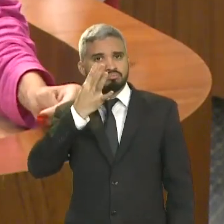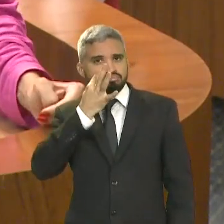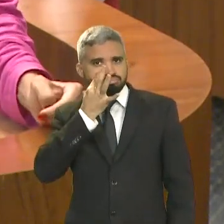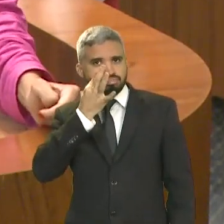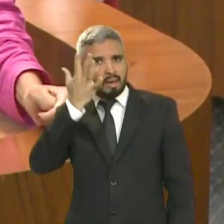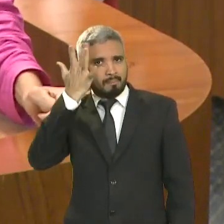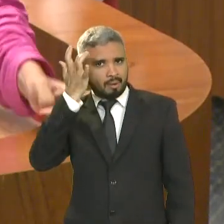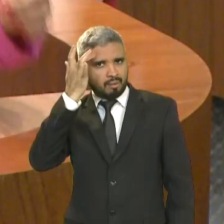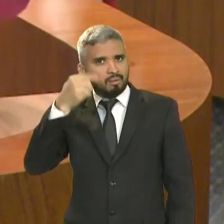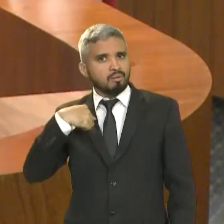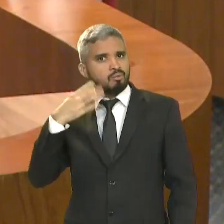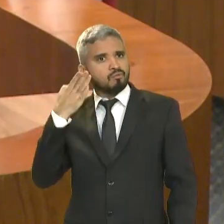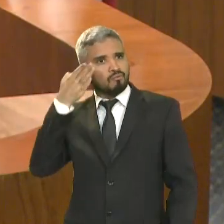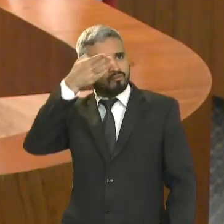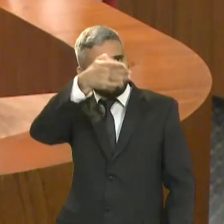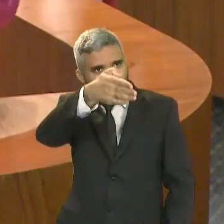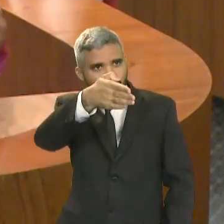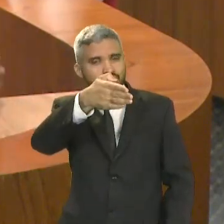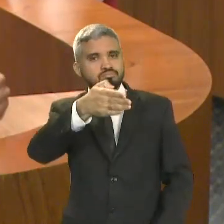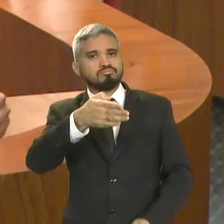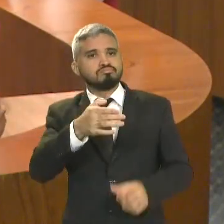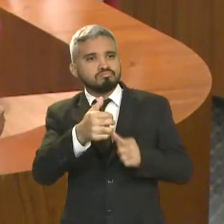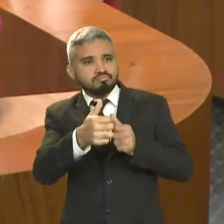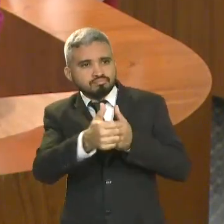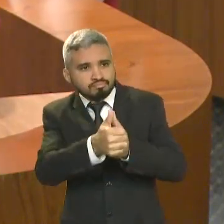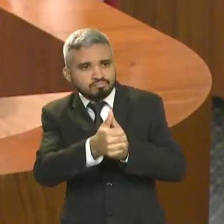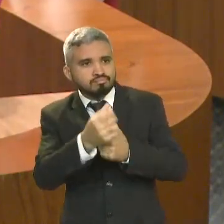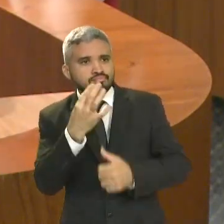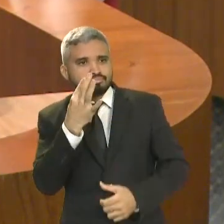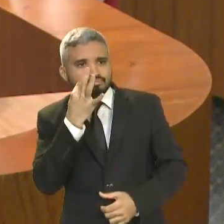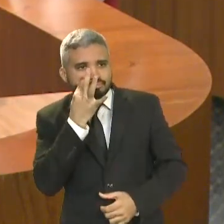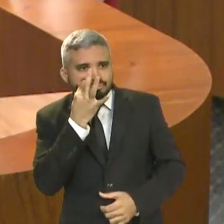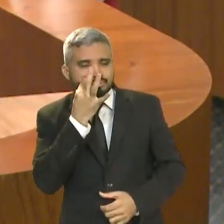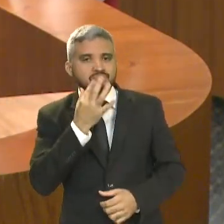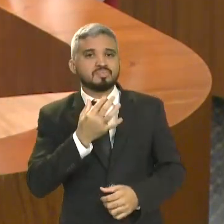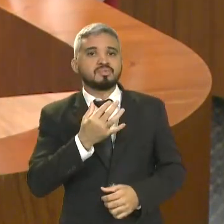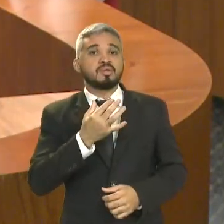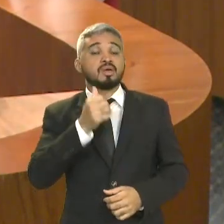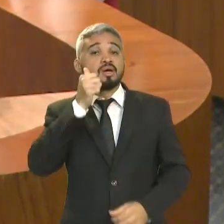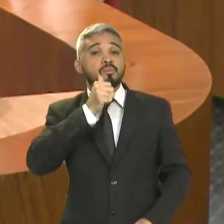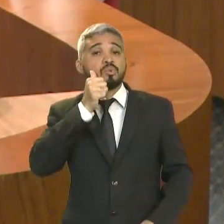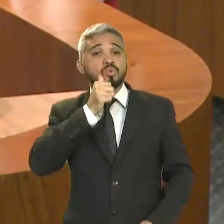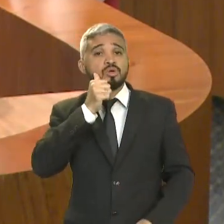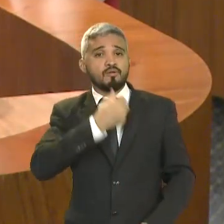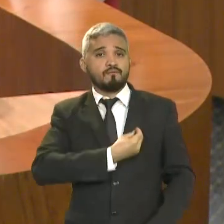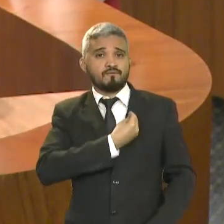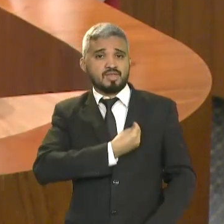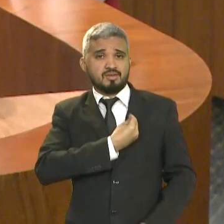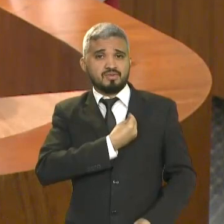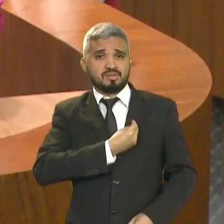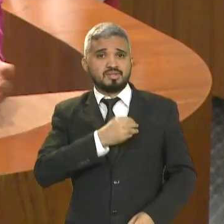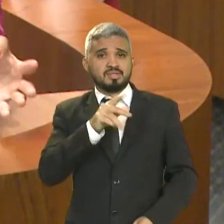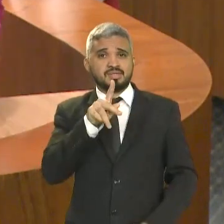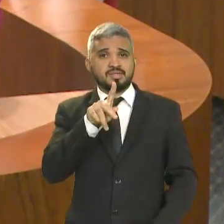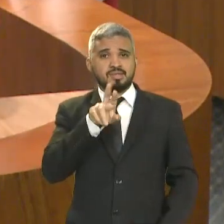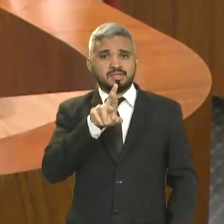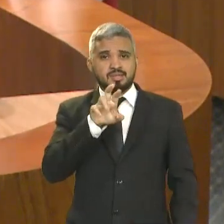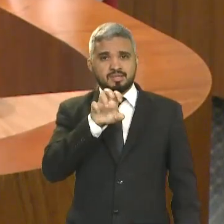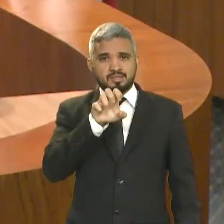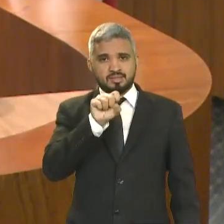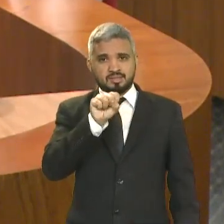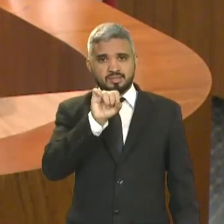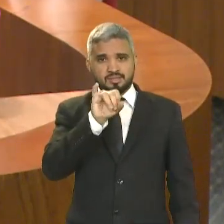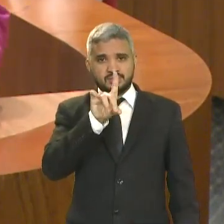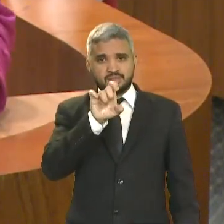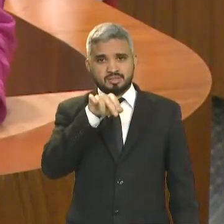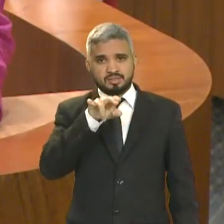esse importante momento para as mulheres da região central, mais precisamente para as mulheres de Presidente Dutra. Quero aproveitar essa